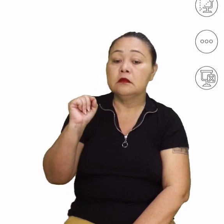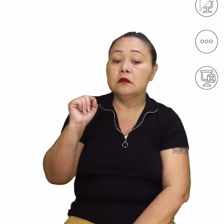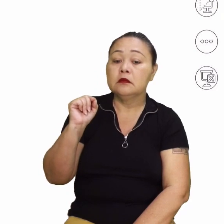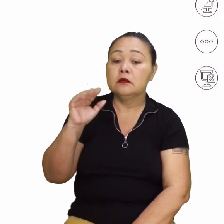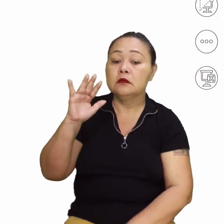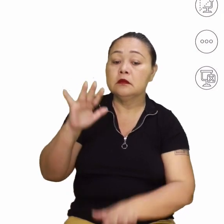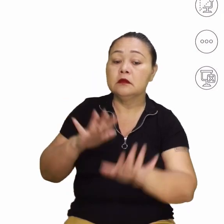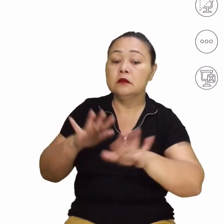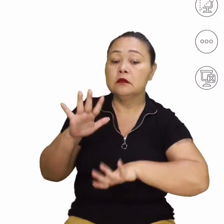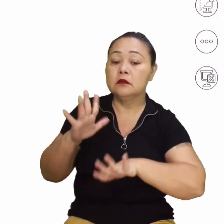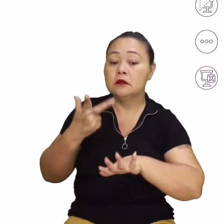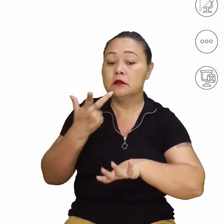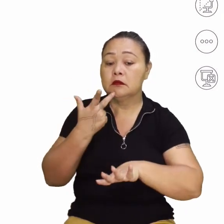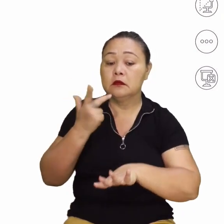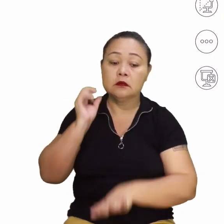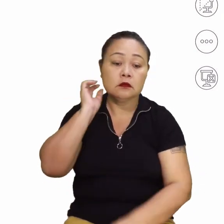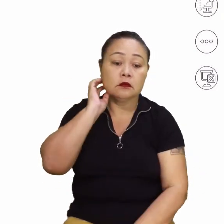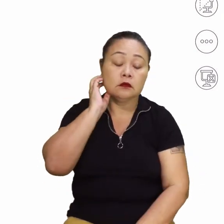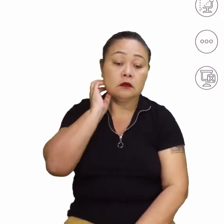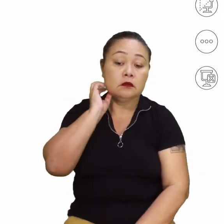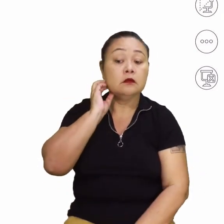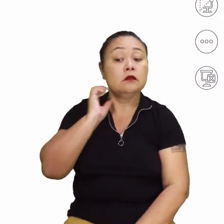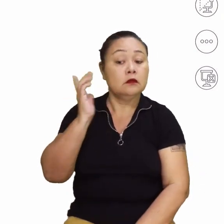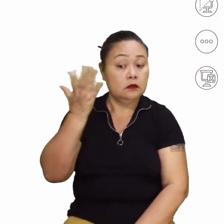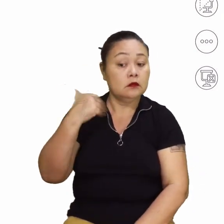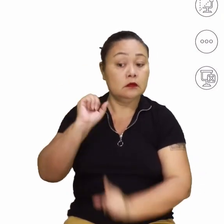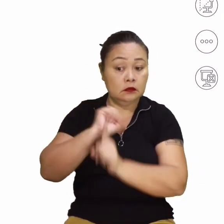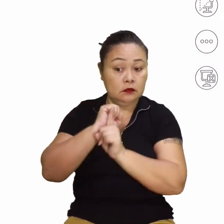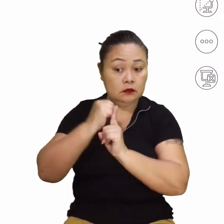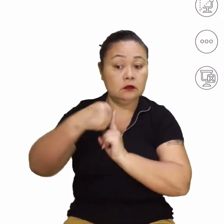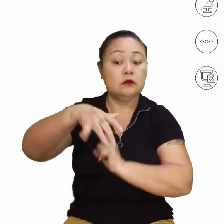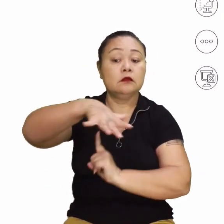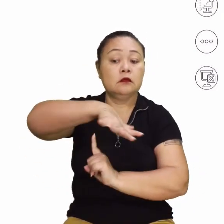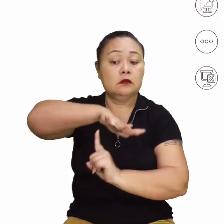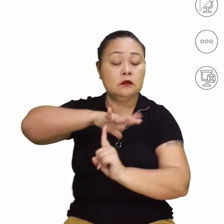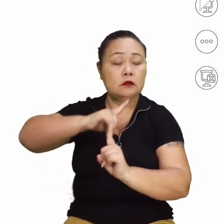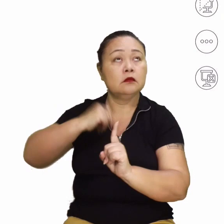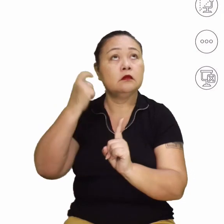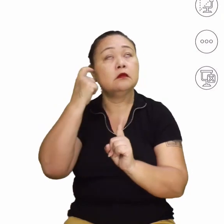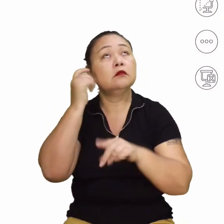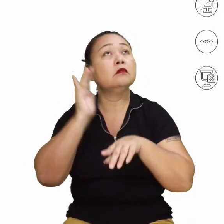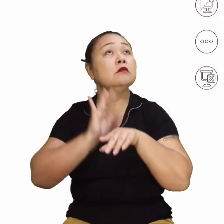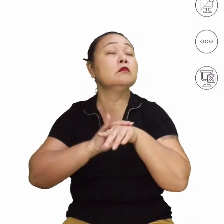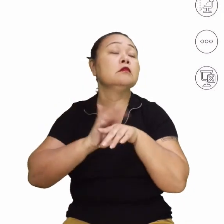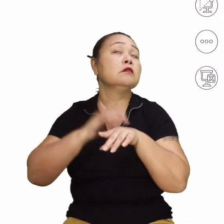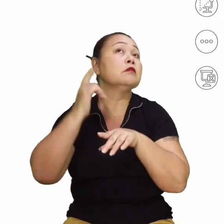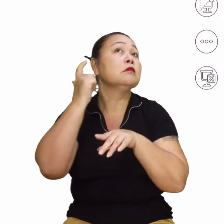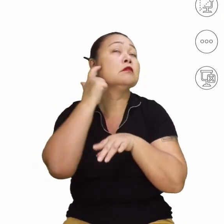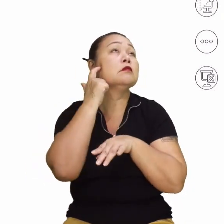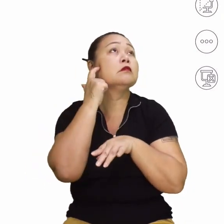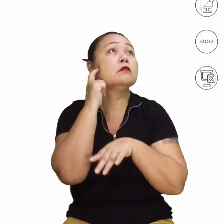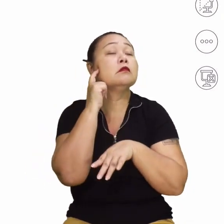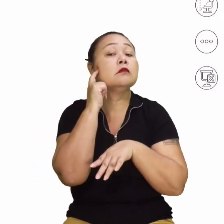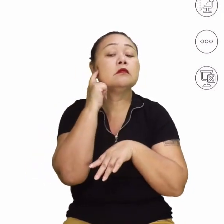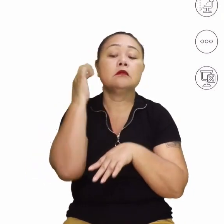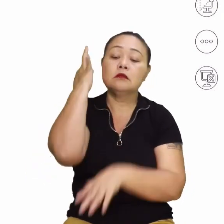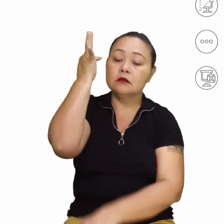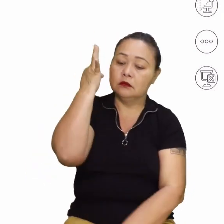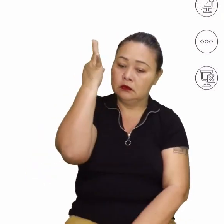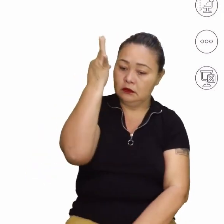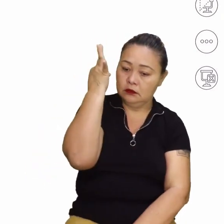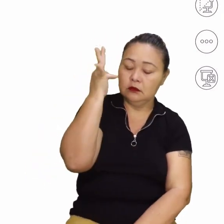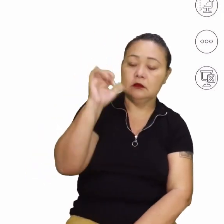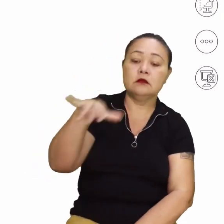reflexão Digamos que sociológica uma reflexão filosófica